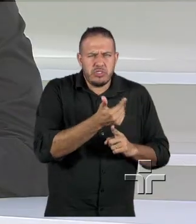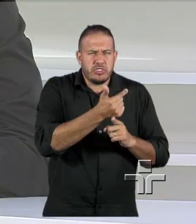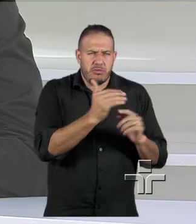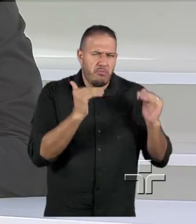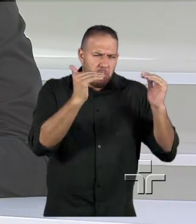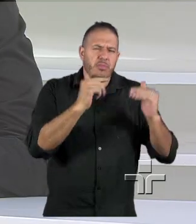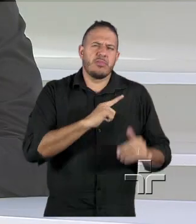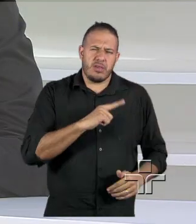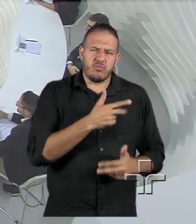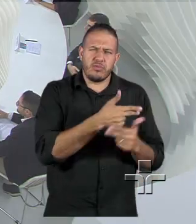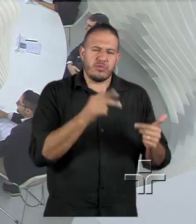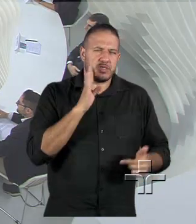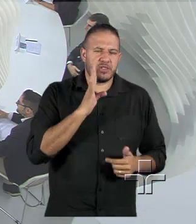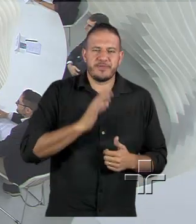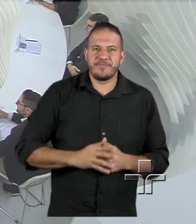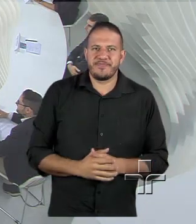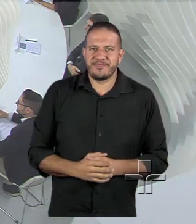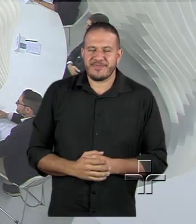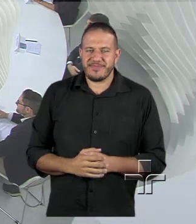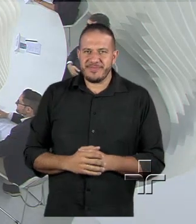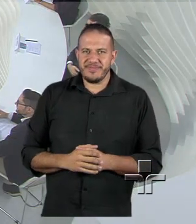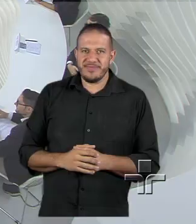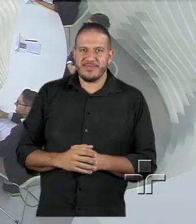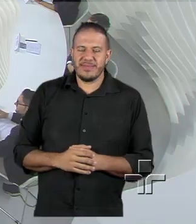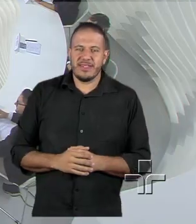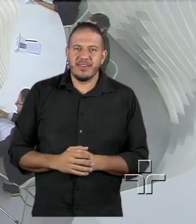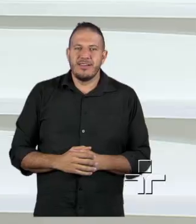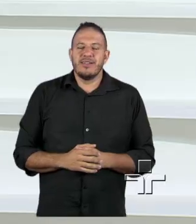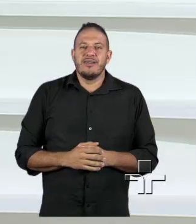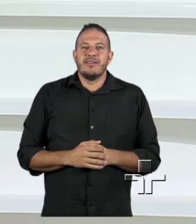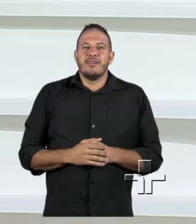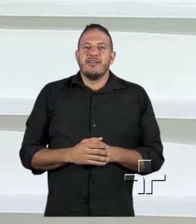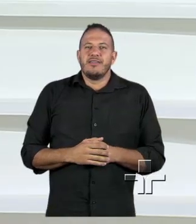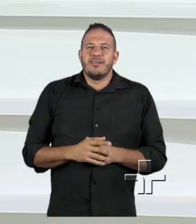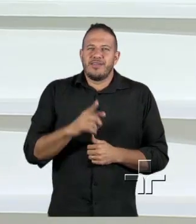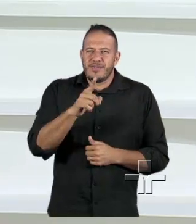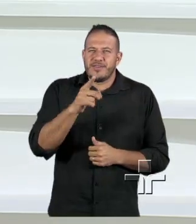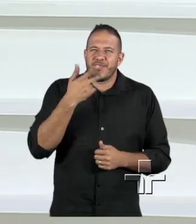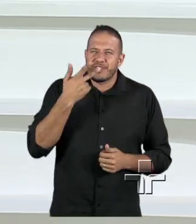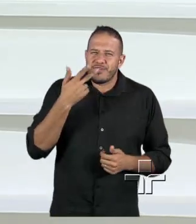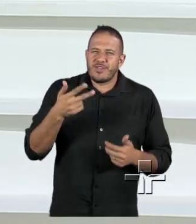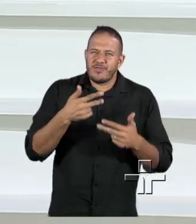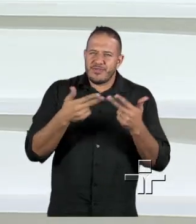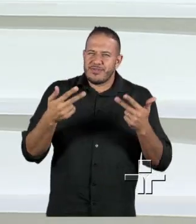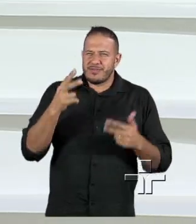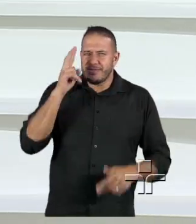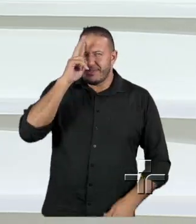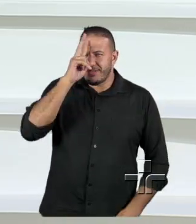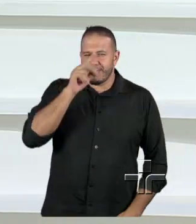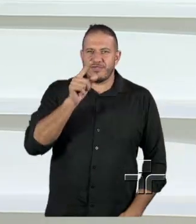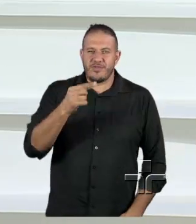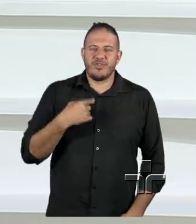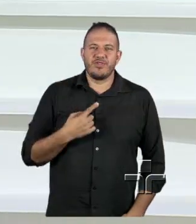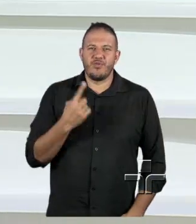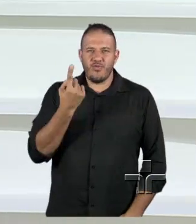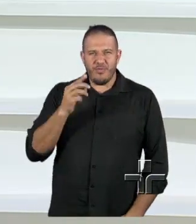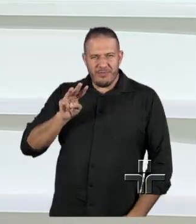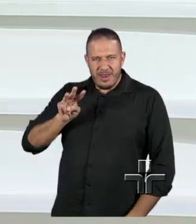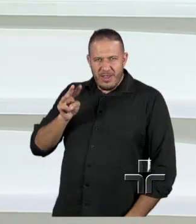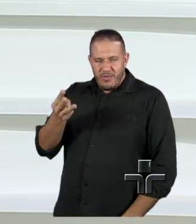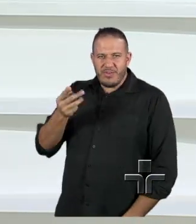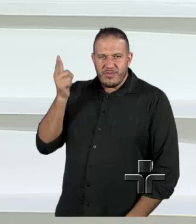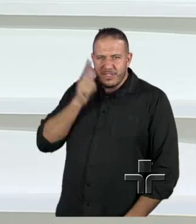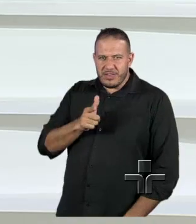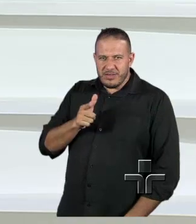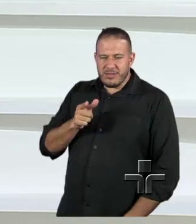coisa bacana. Alexandre, André. Você contou aquela história do 1 milhão que você captou